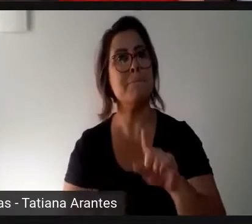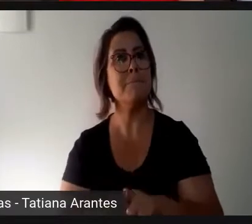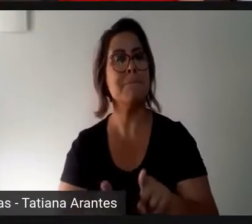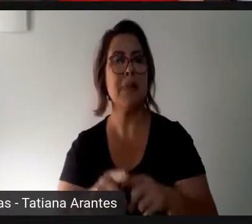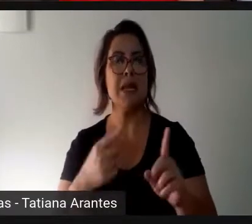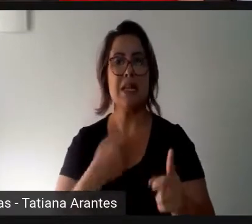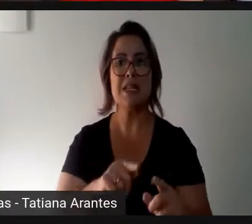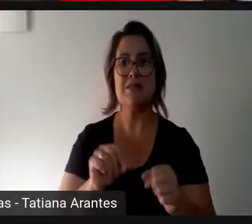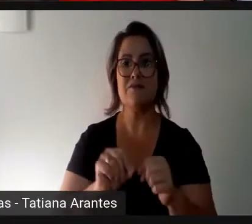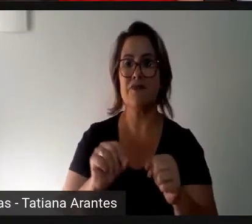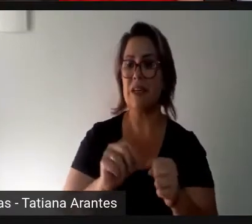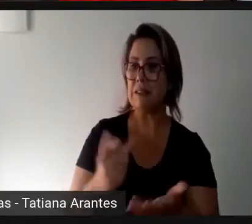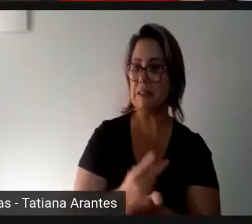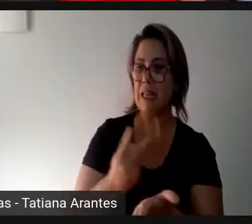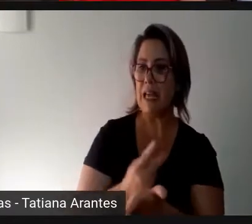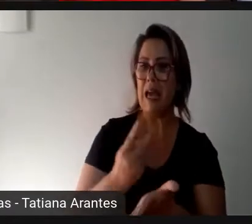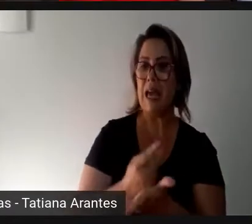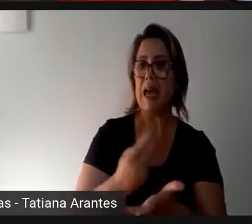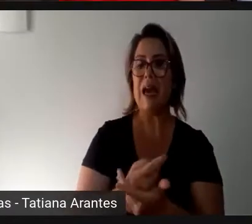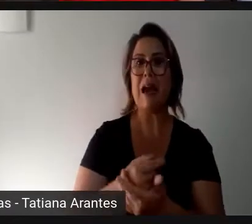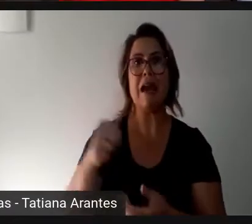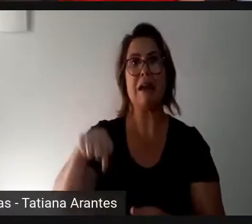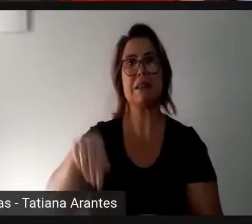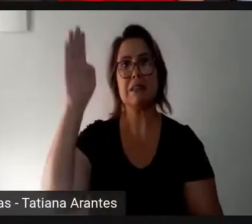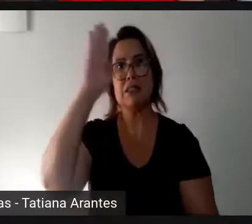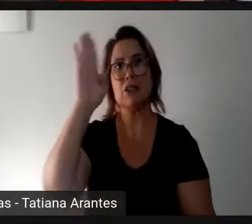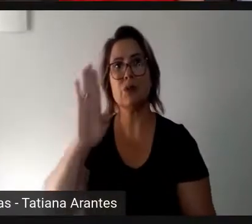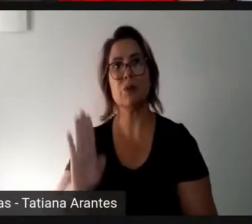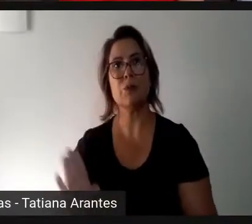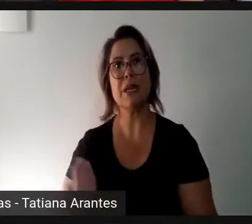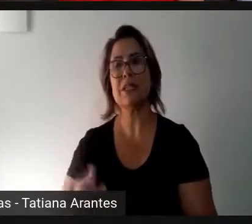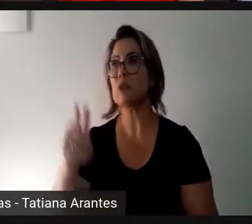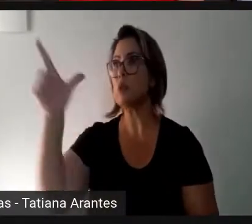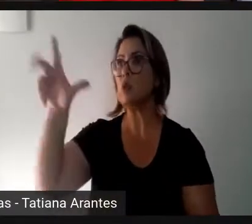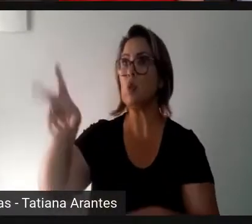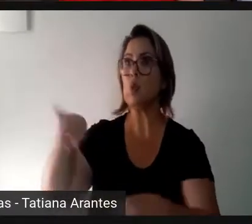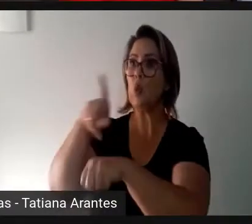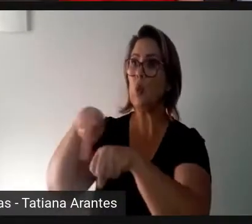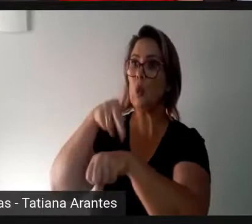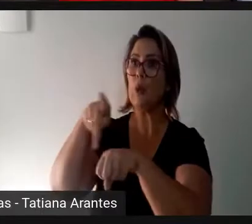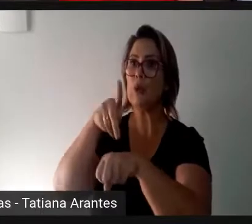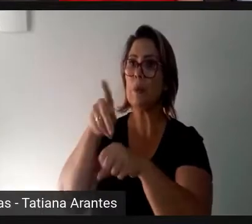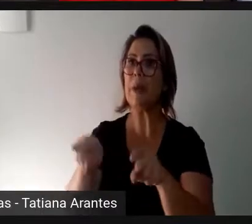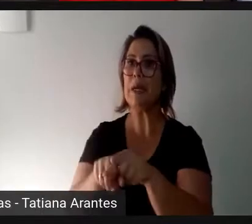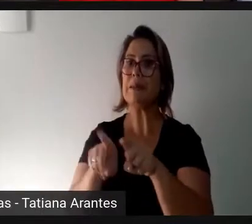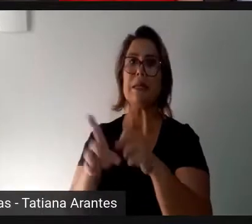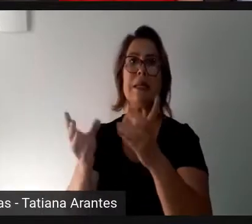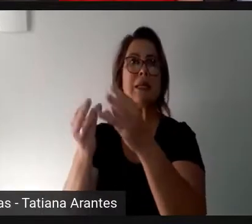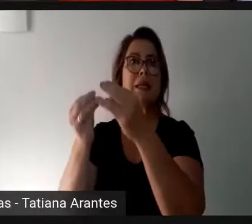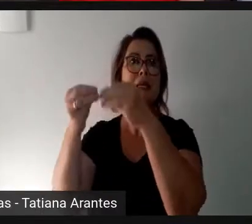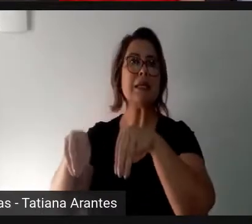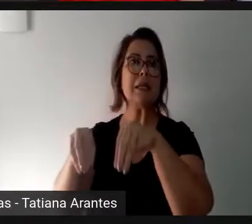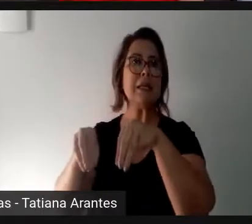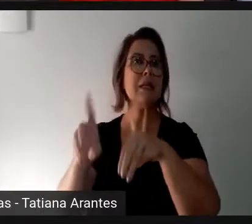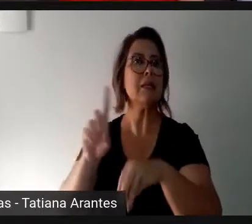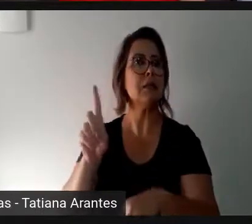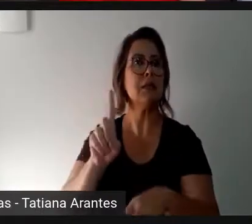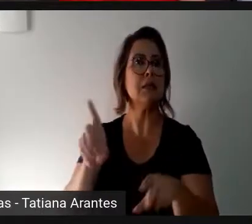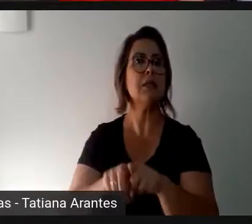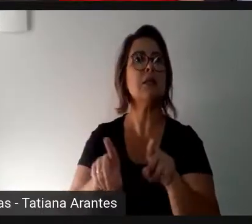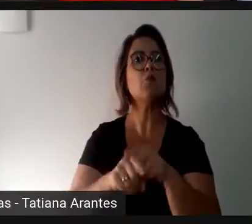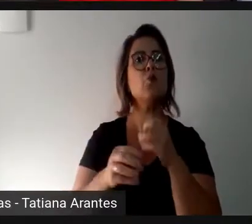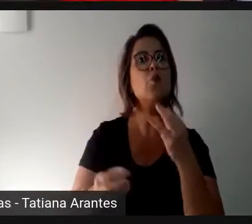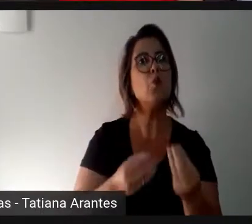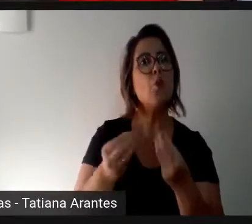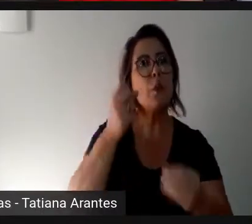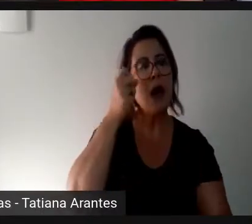na administração pública do Brasil que a comunidade internacional não vai ser prejudicada também. A corrupção ela passa a ser vista, então, como de